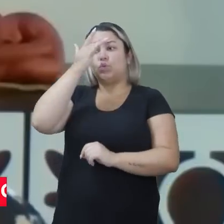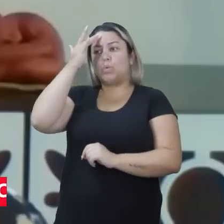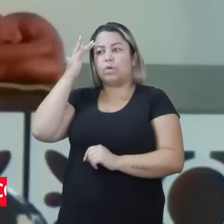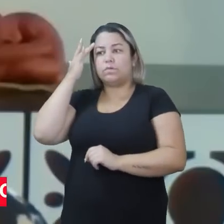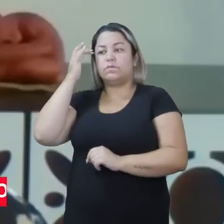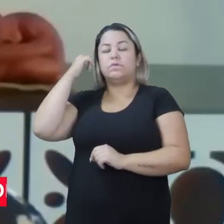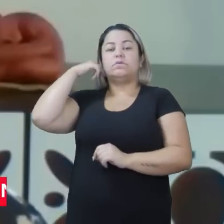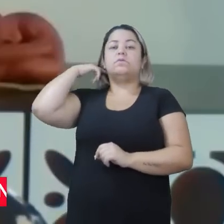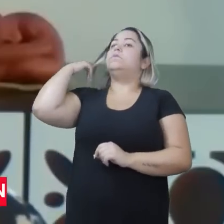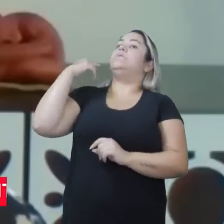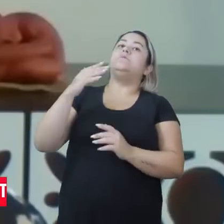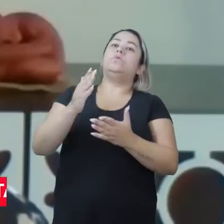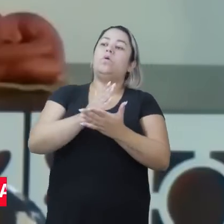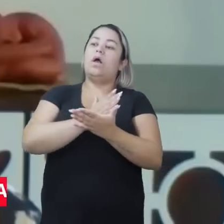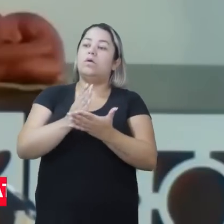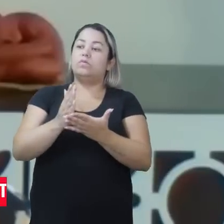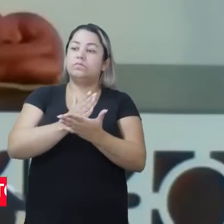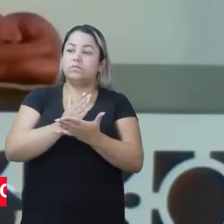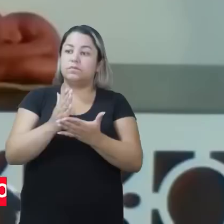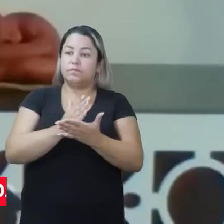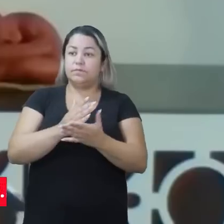alguma medida, elas estão